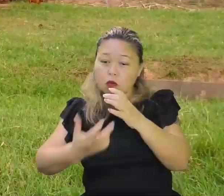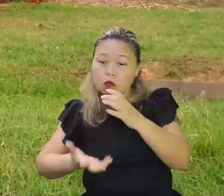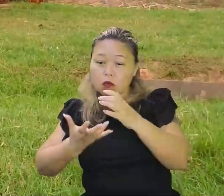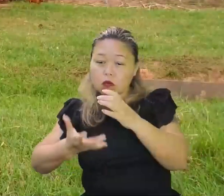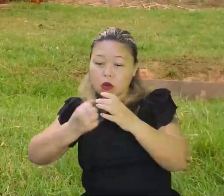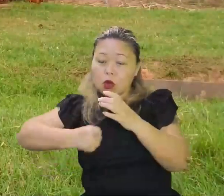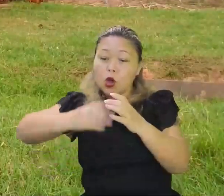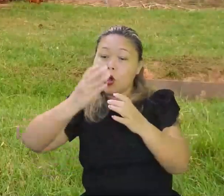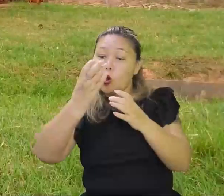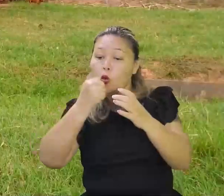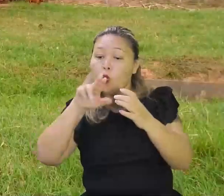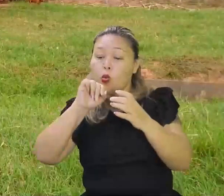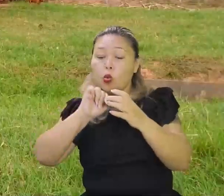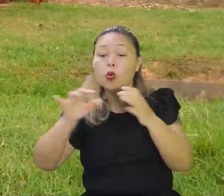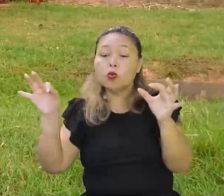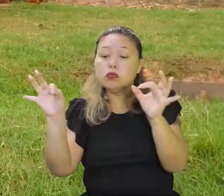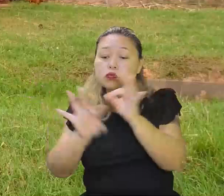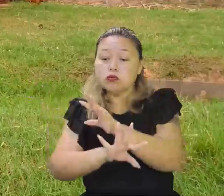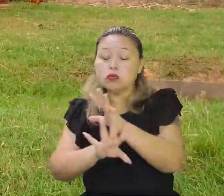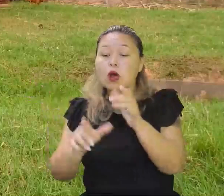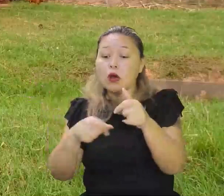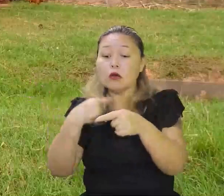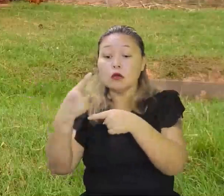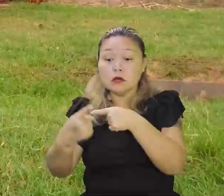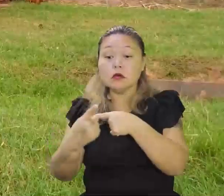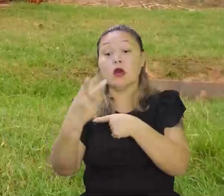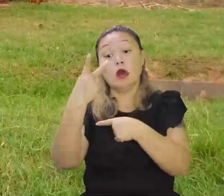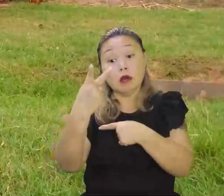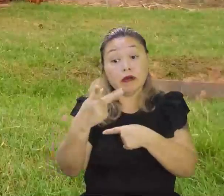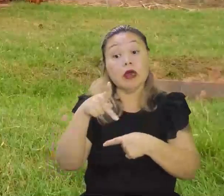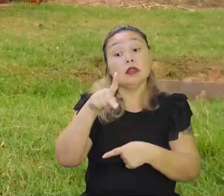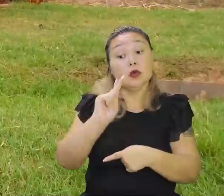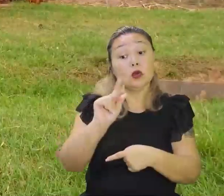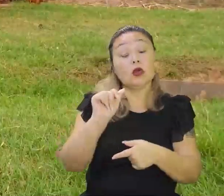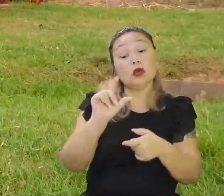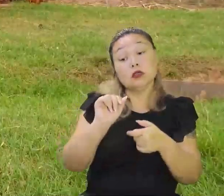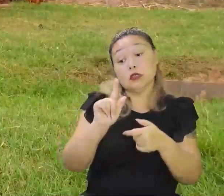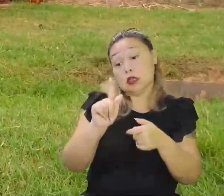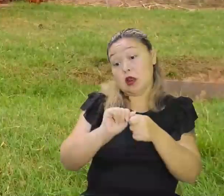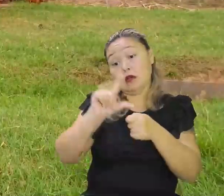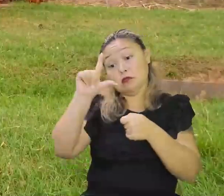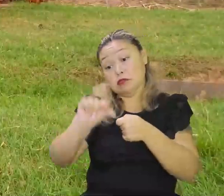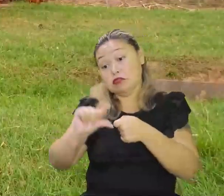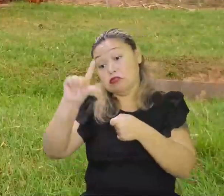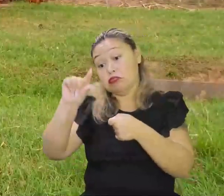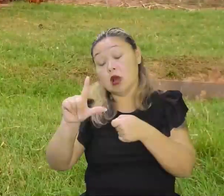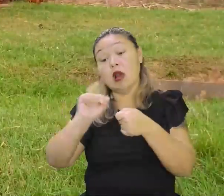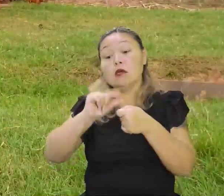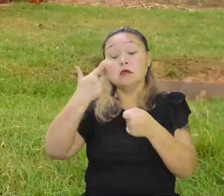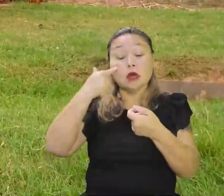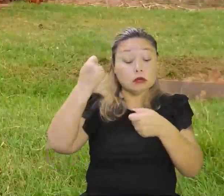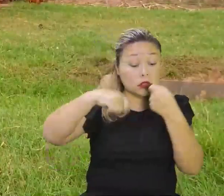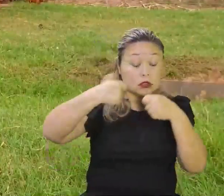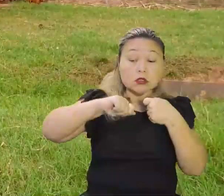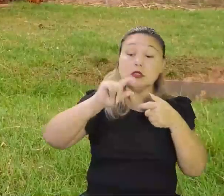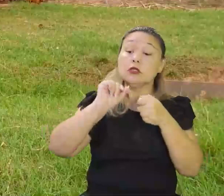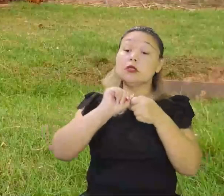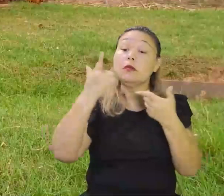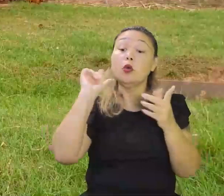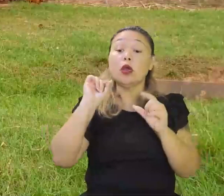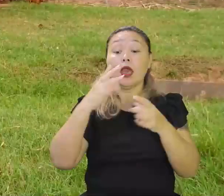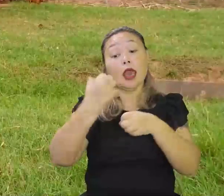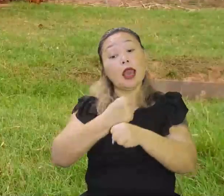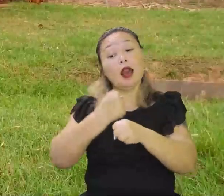cru, quando eu estiver pronto lá torrado, vai ficar 2 kg normal ou vai diminuir? Tudo isso eu preciso fazer um cálculo. Para quê? Para que na